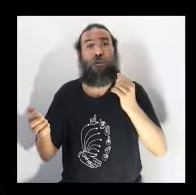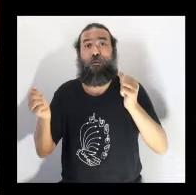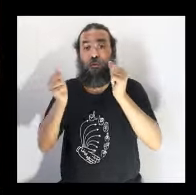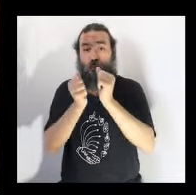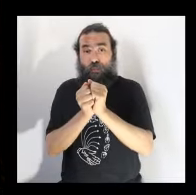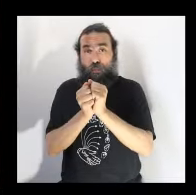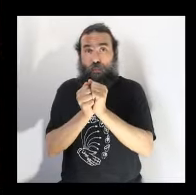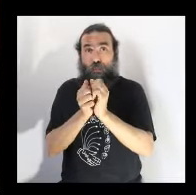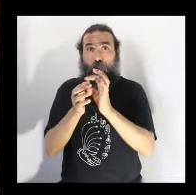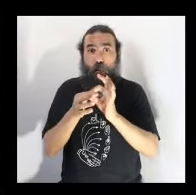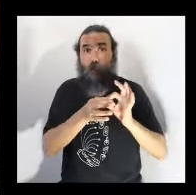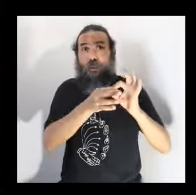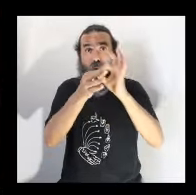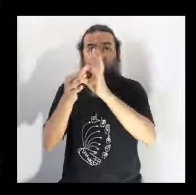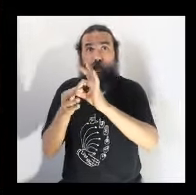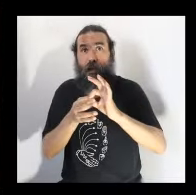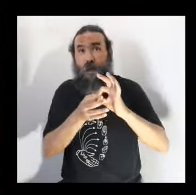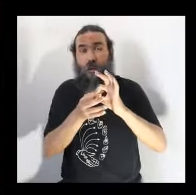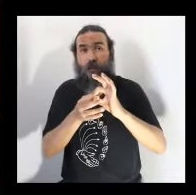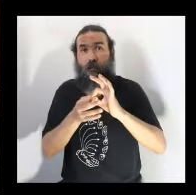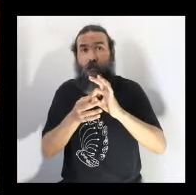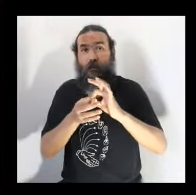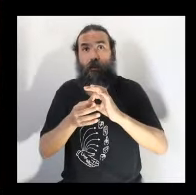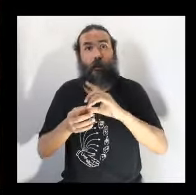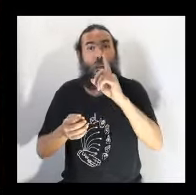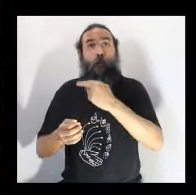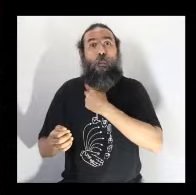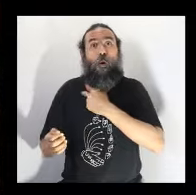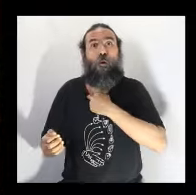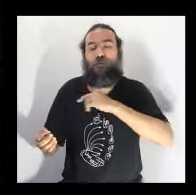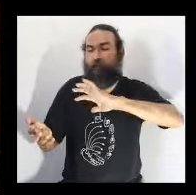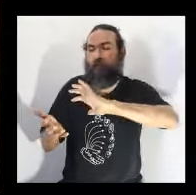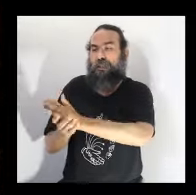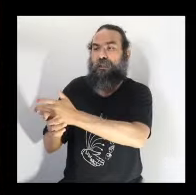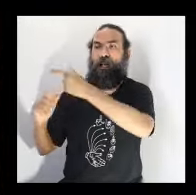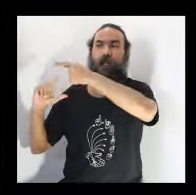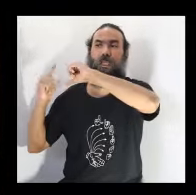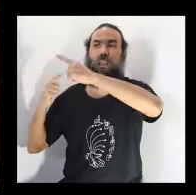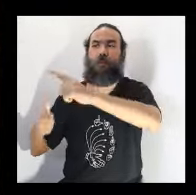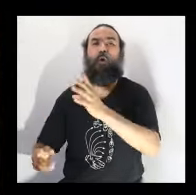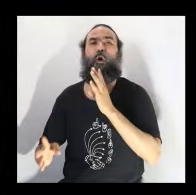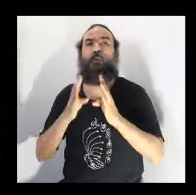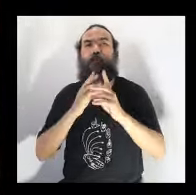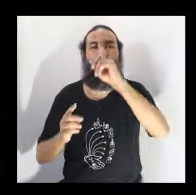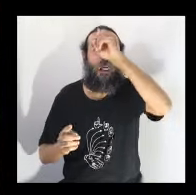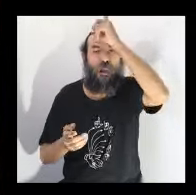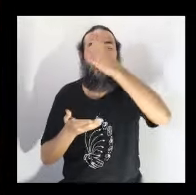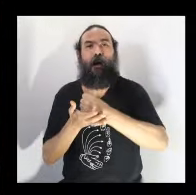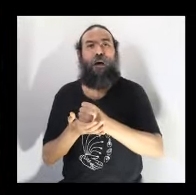e se acontece ter por acaso uma tomada de poder tirando o saber nativo de sua forma de ser